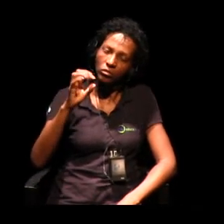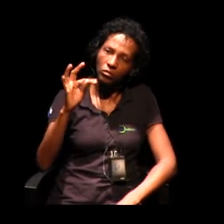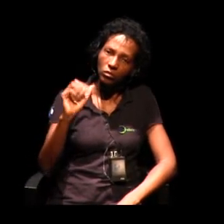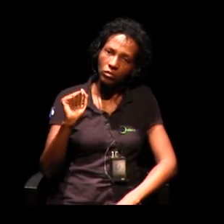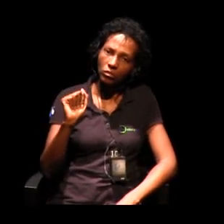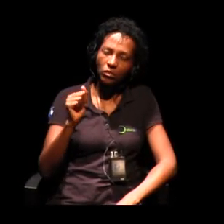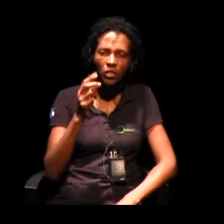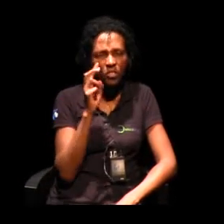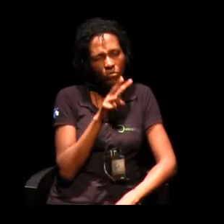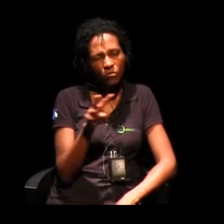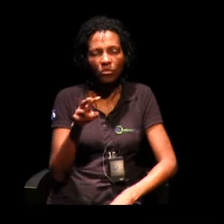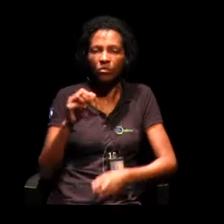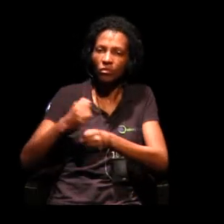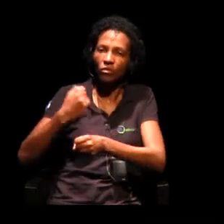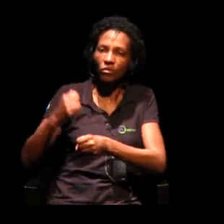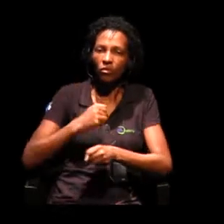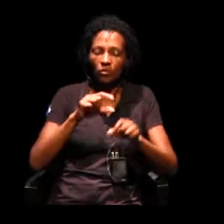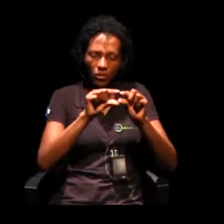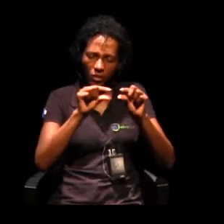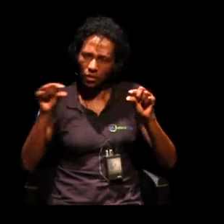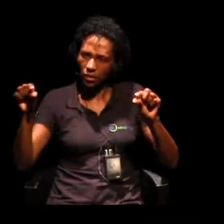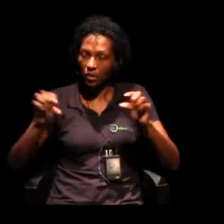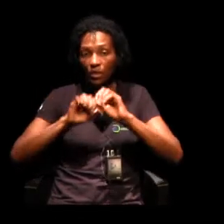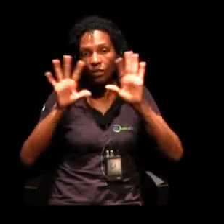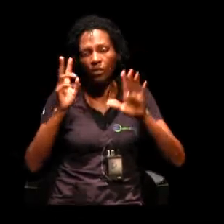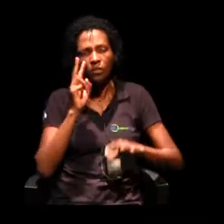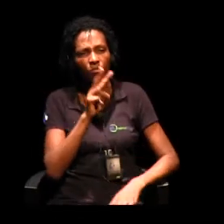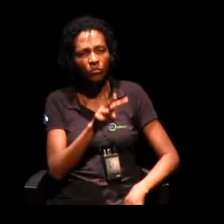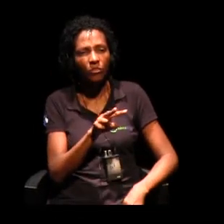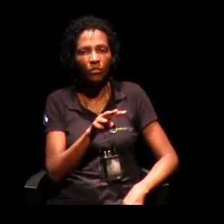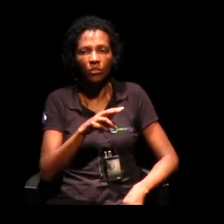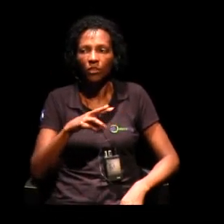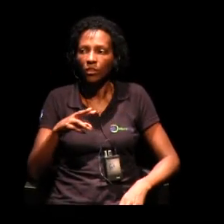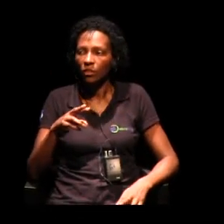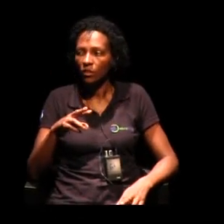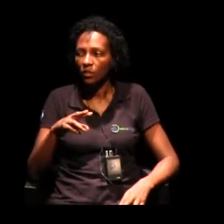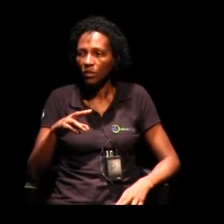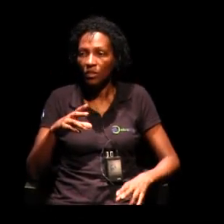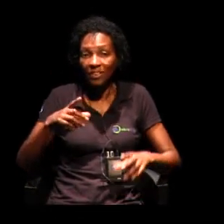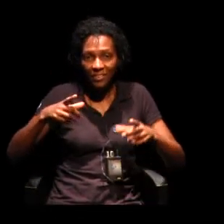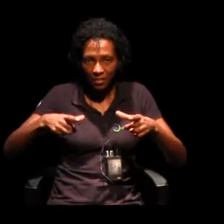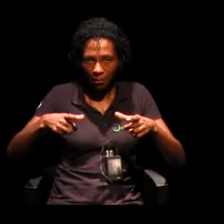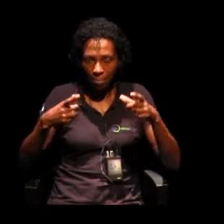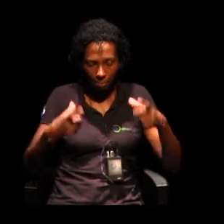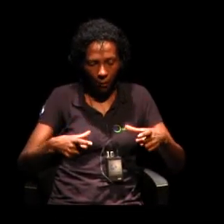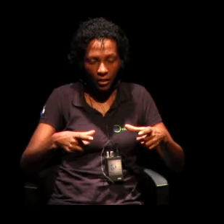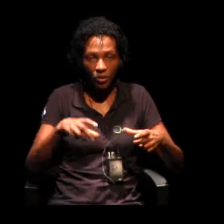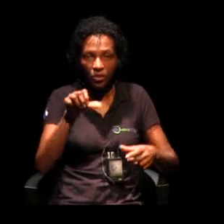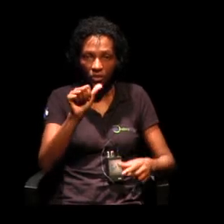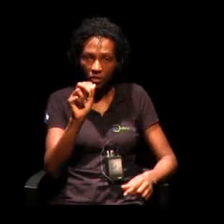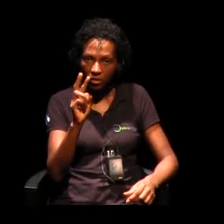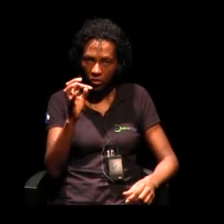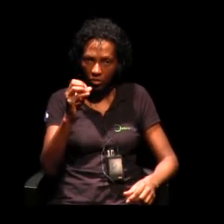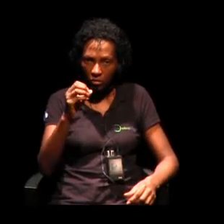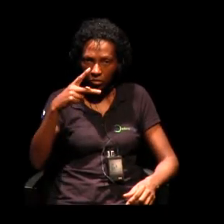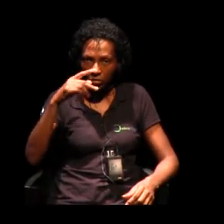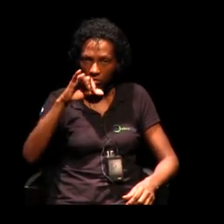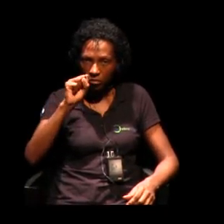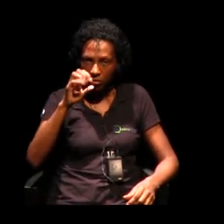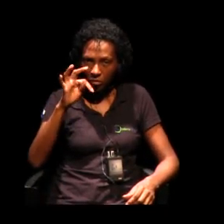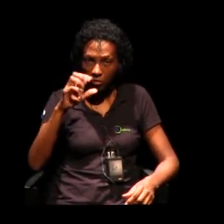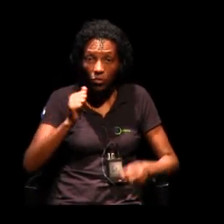E também vimos a construção dessa linha expressa e vimos que essa seção da autopista